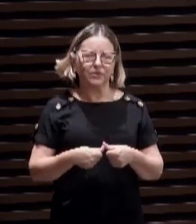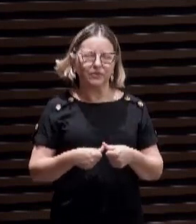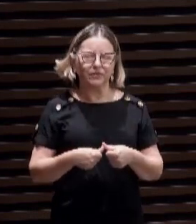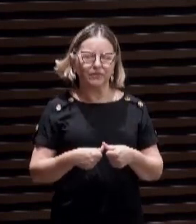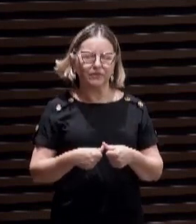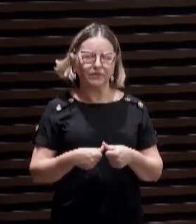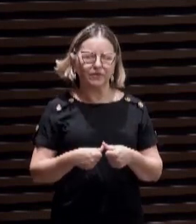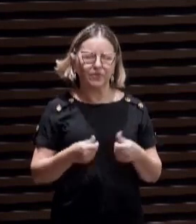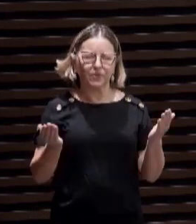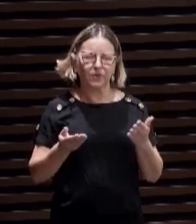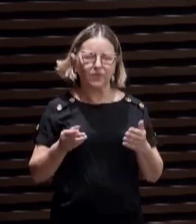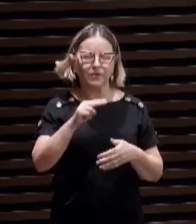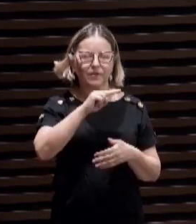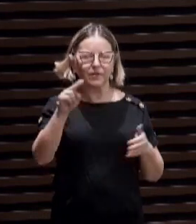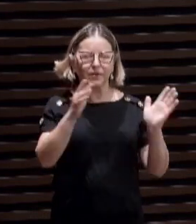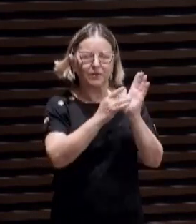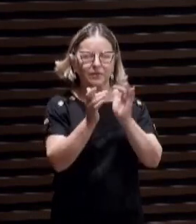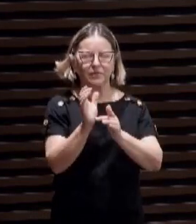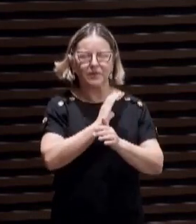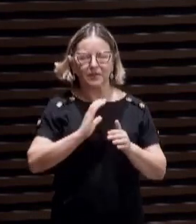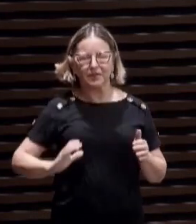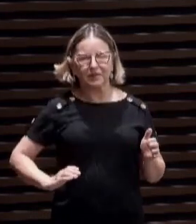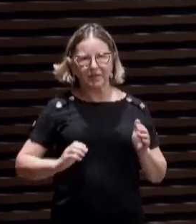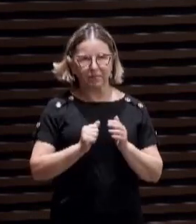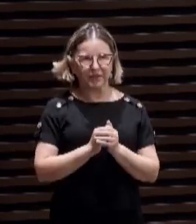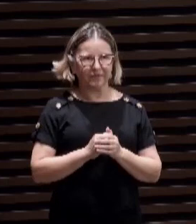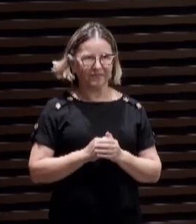em nome de Jesus Cristo. Amém.